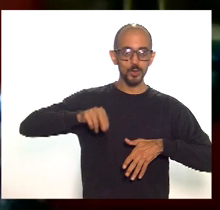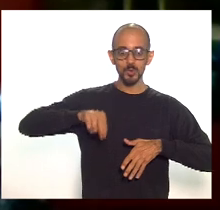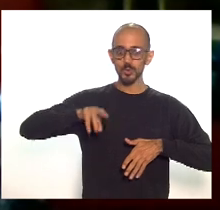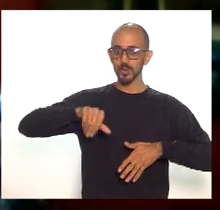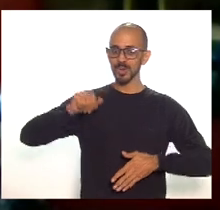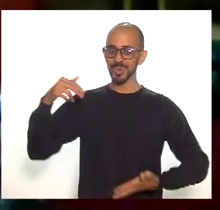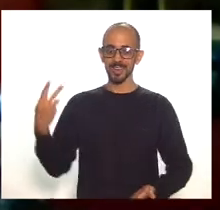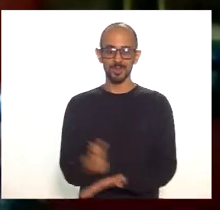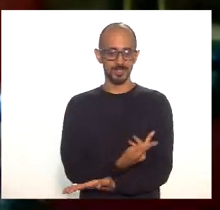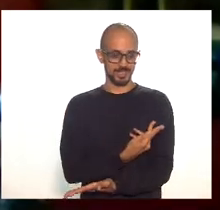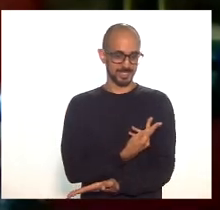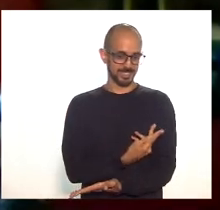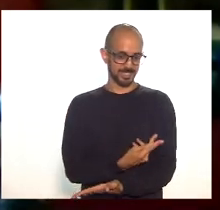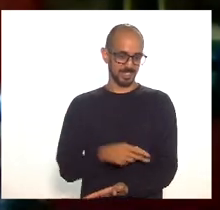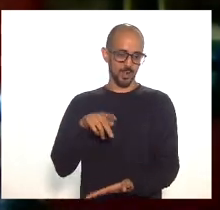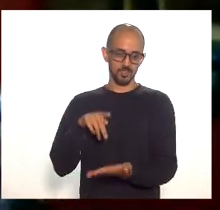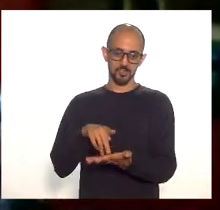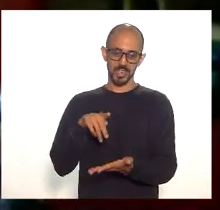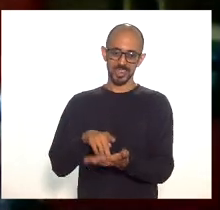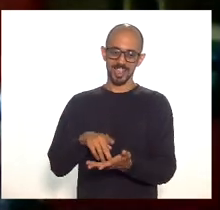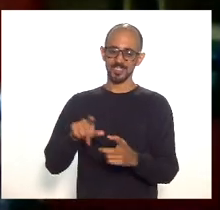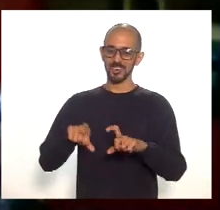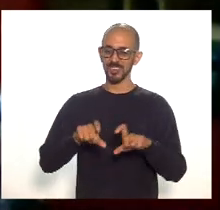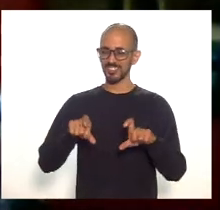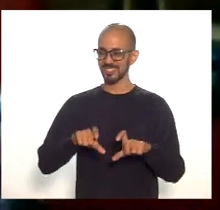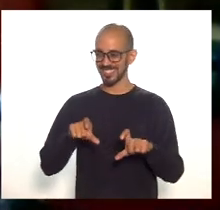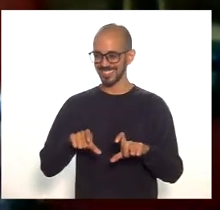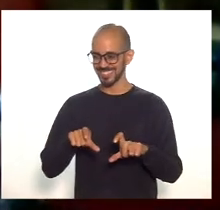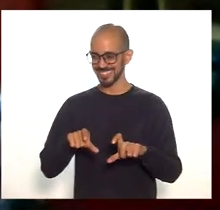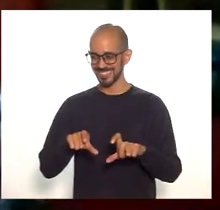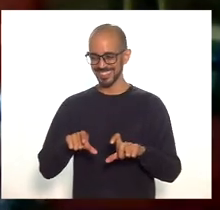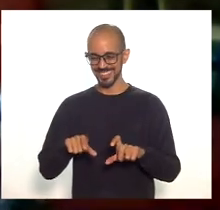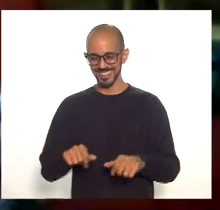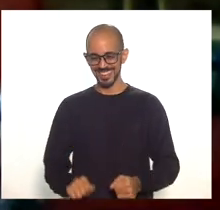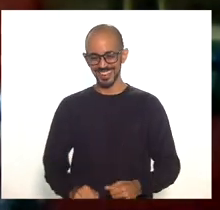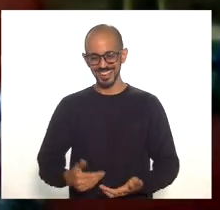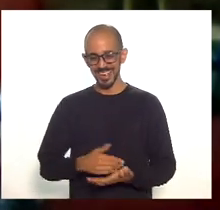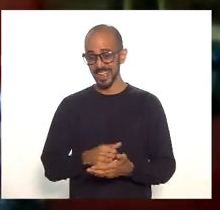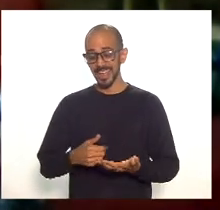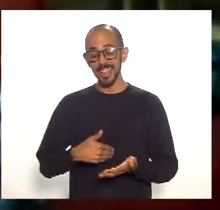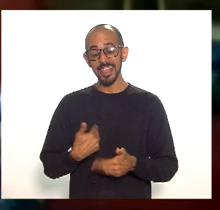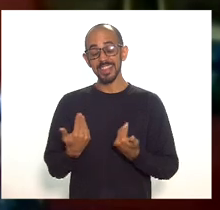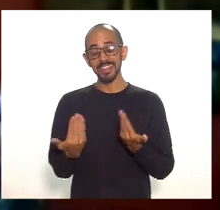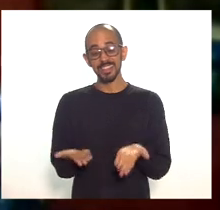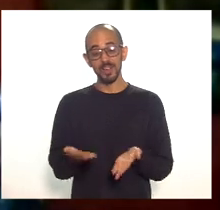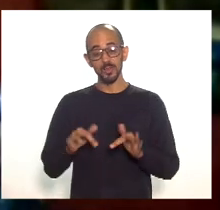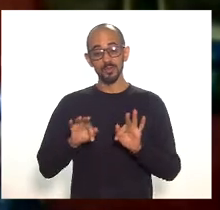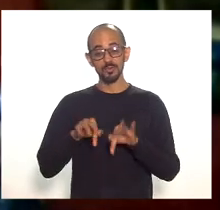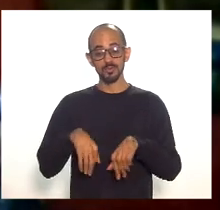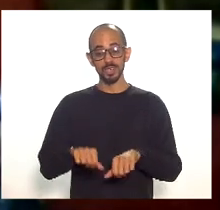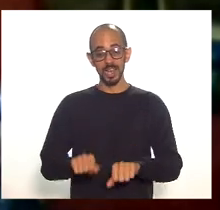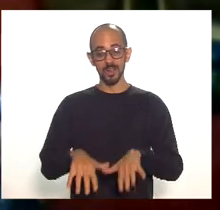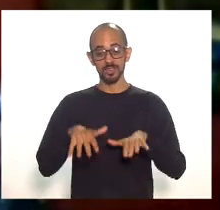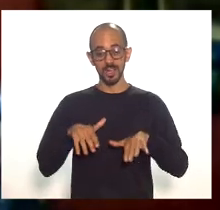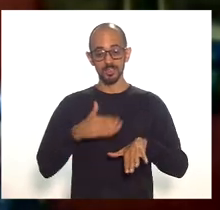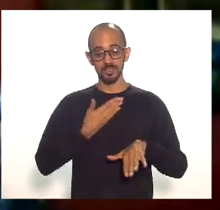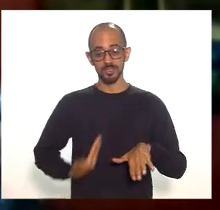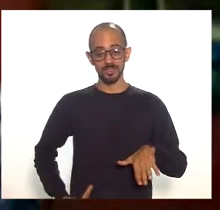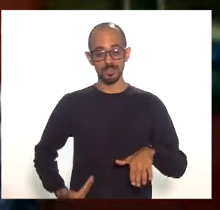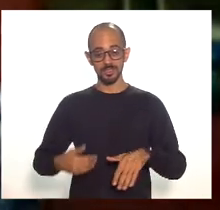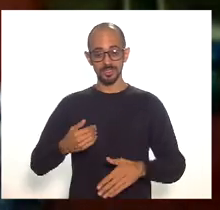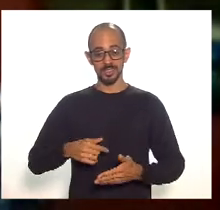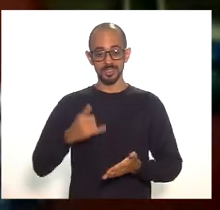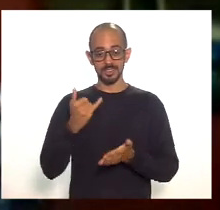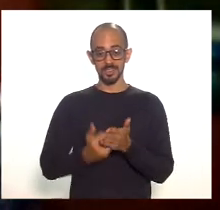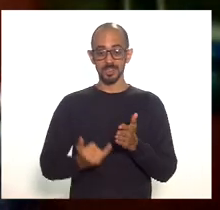acontecido em relação ao computador, entendeu? Aliás, desde o final da audiência pública hoje de tributação, que eu